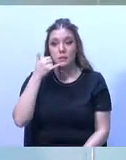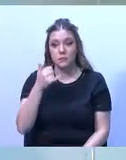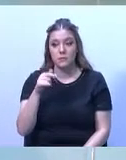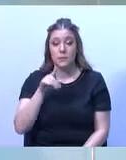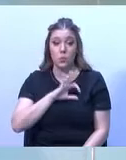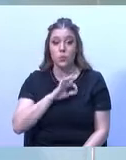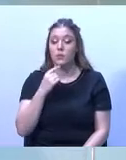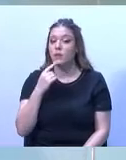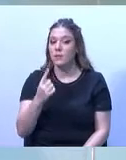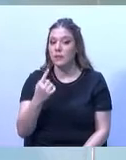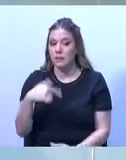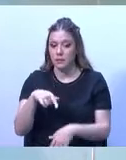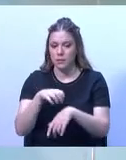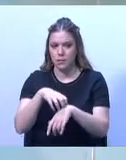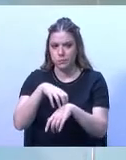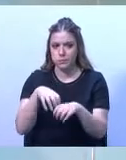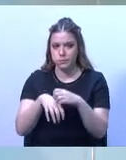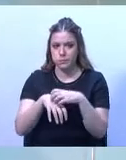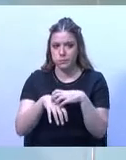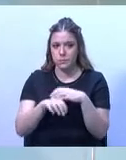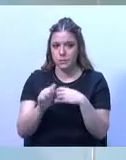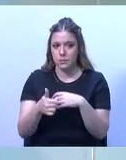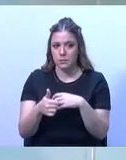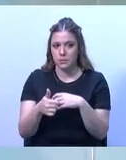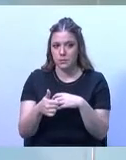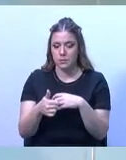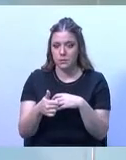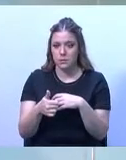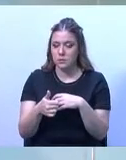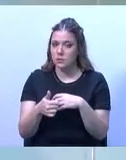foi, portanto, que tinha uns carocinhos, certo? Sim.